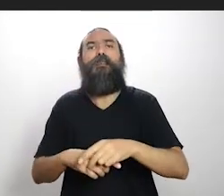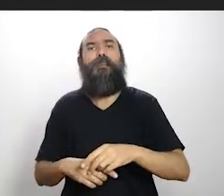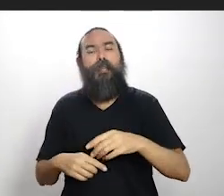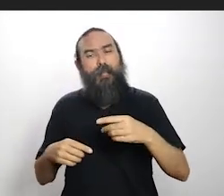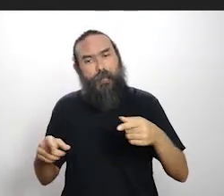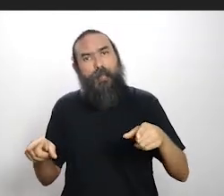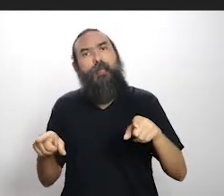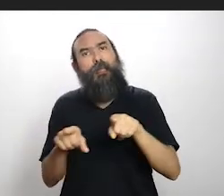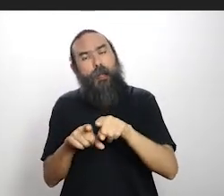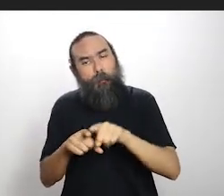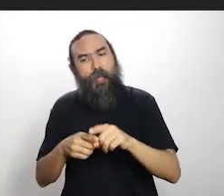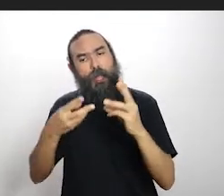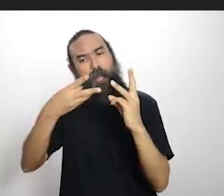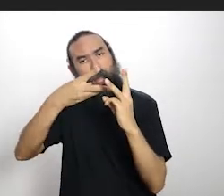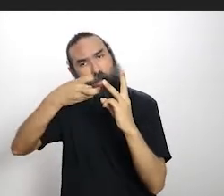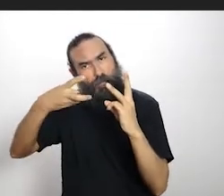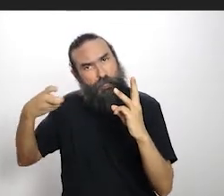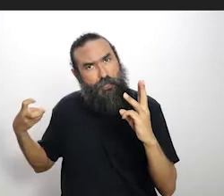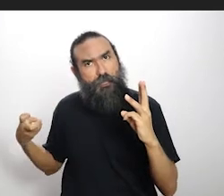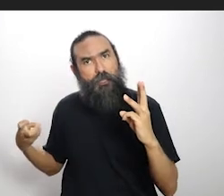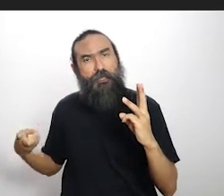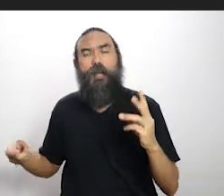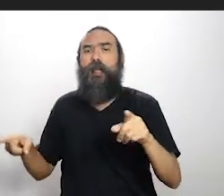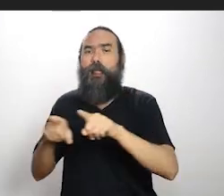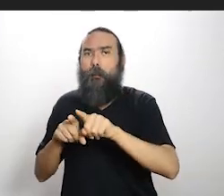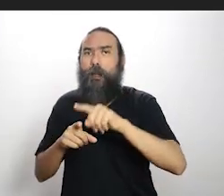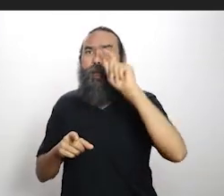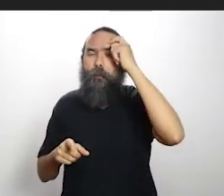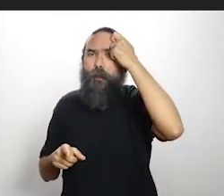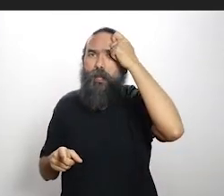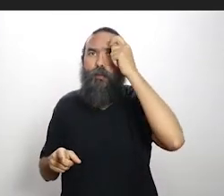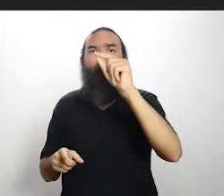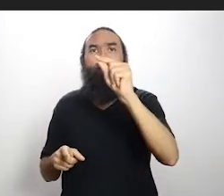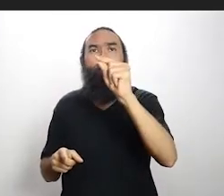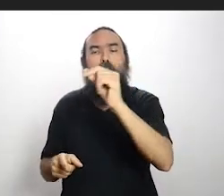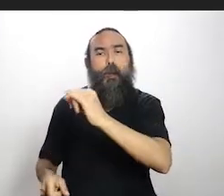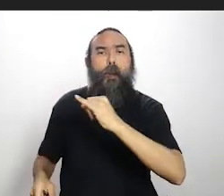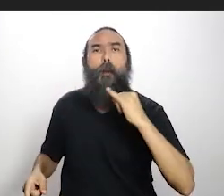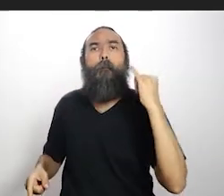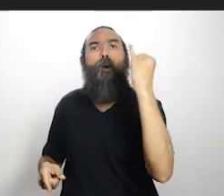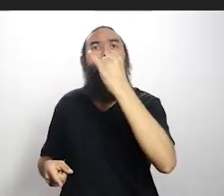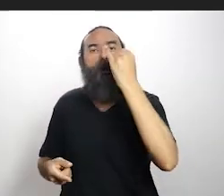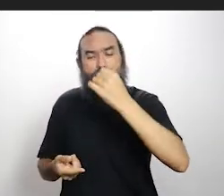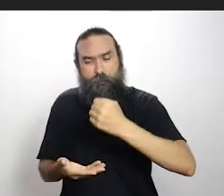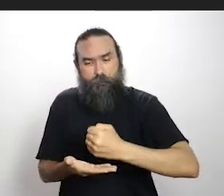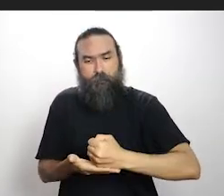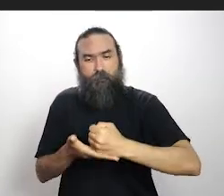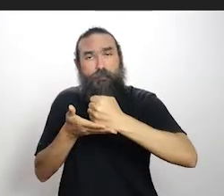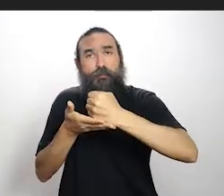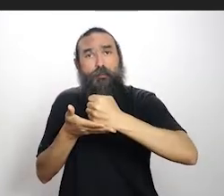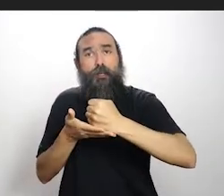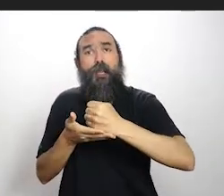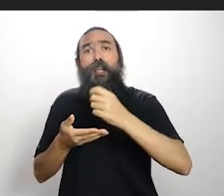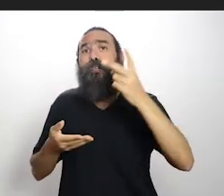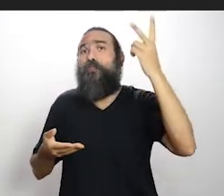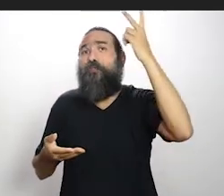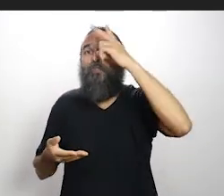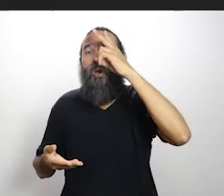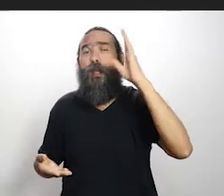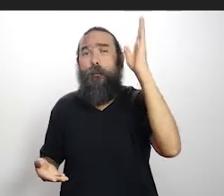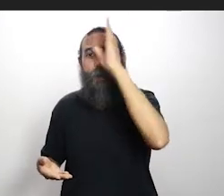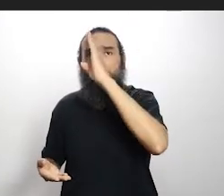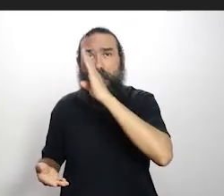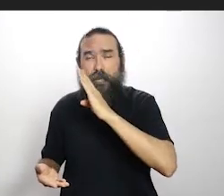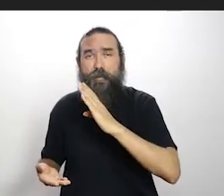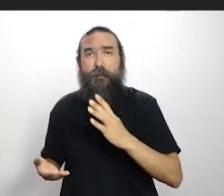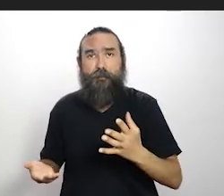as contribuições também indígenas e afro para a história do Brasil, que justamente para poder combater outros